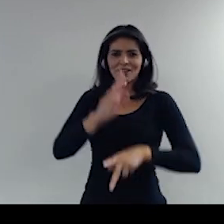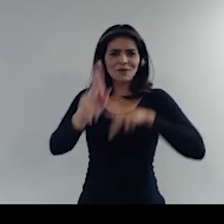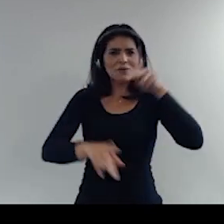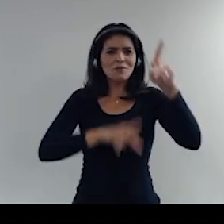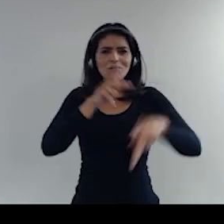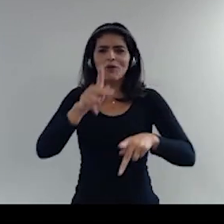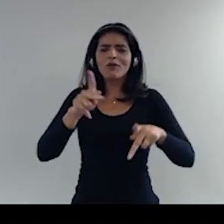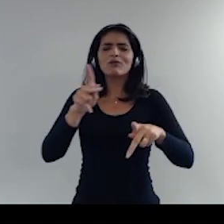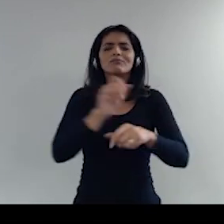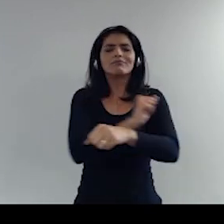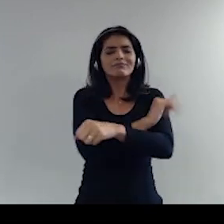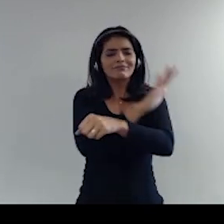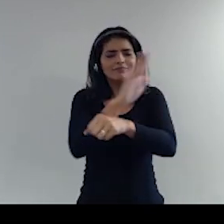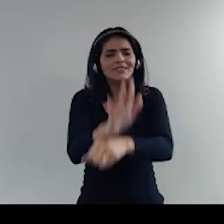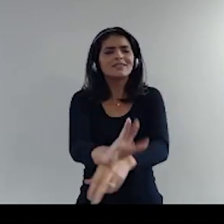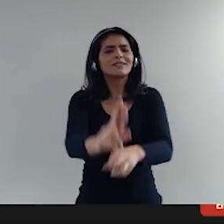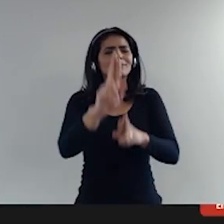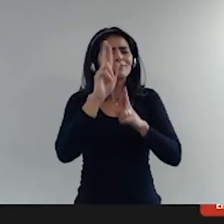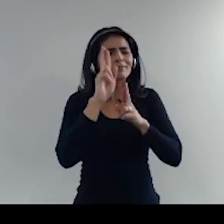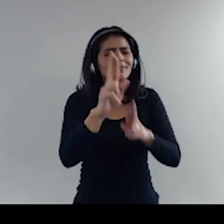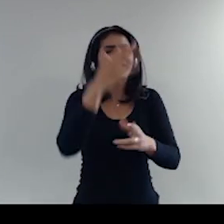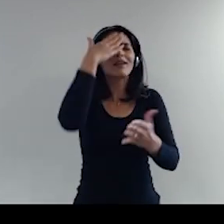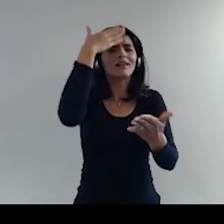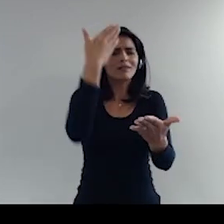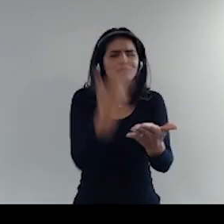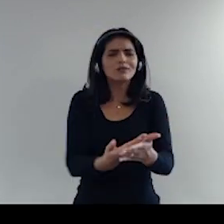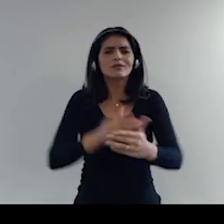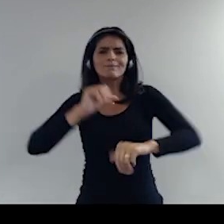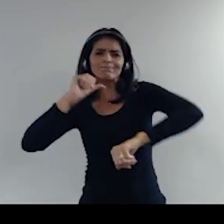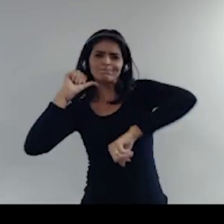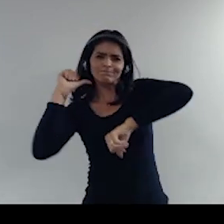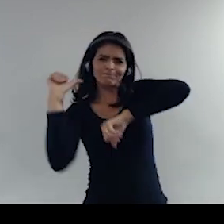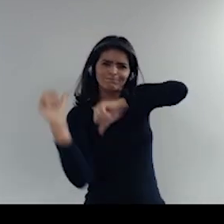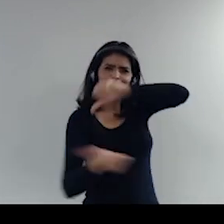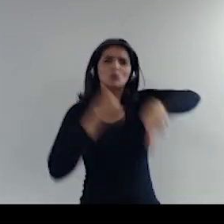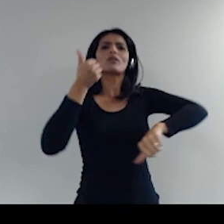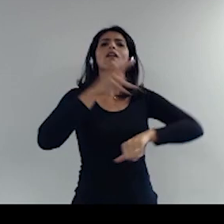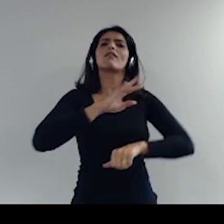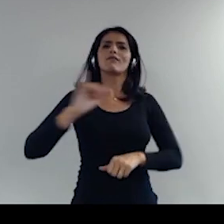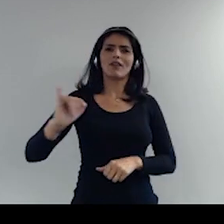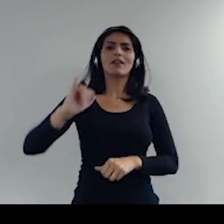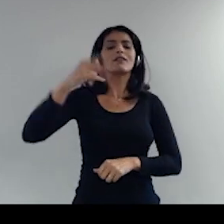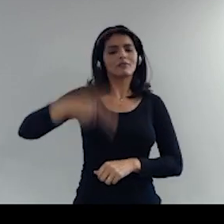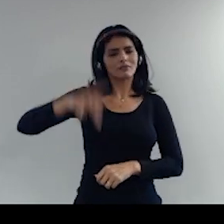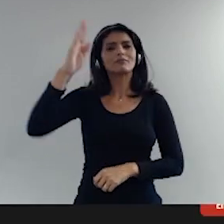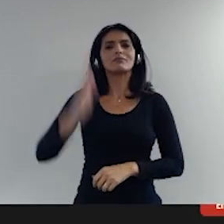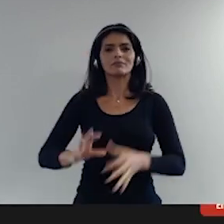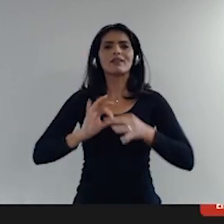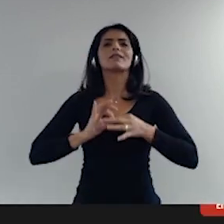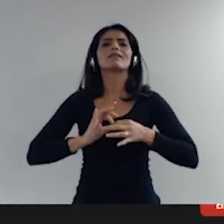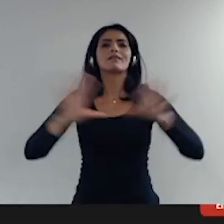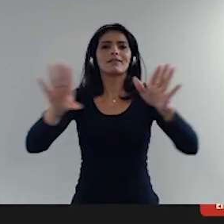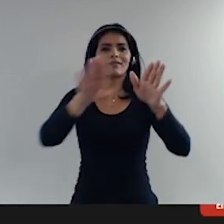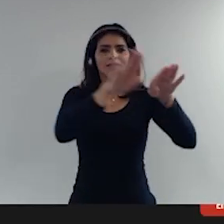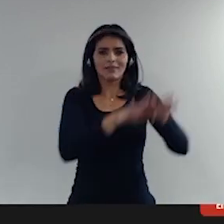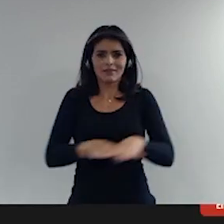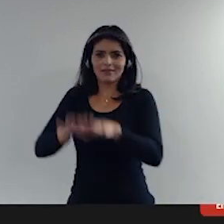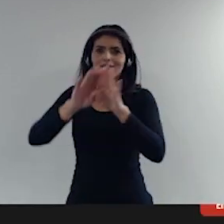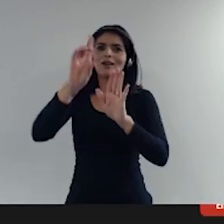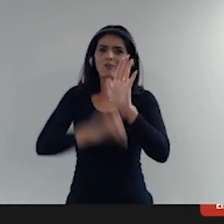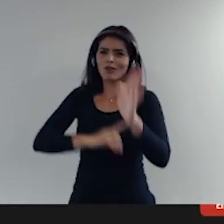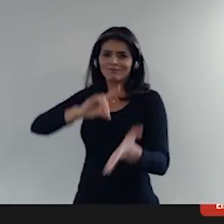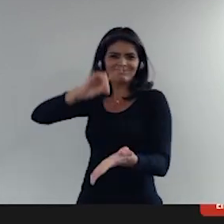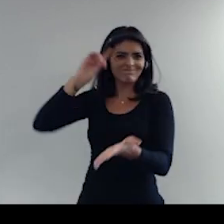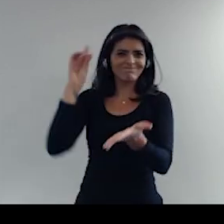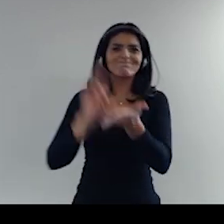tão esperançoso com uma mudança significativa num país verdadeiramente democrático.